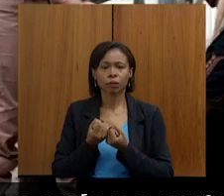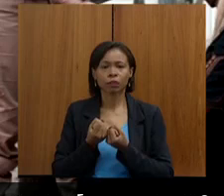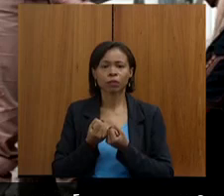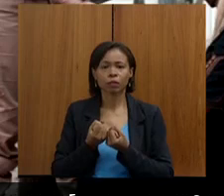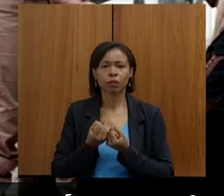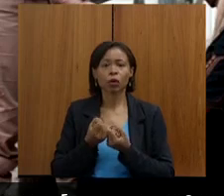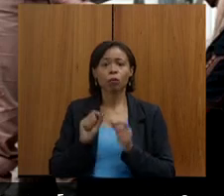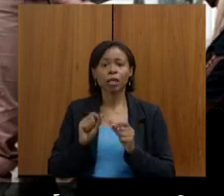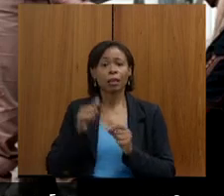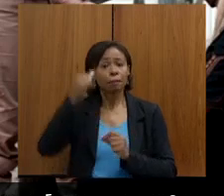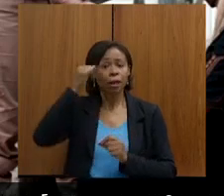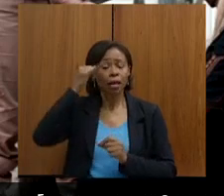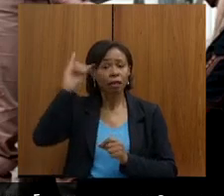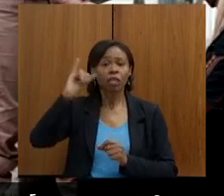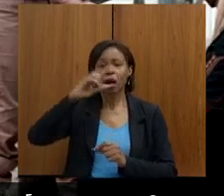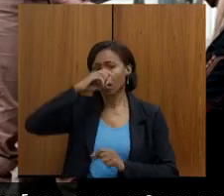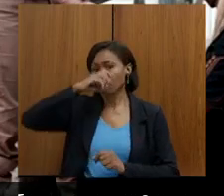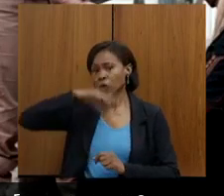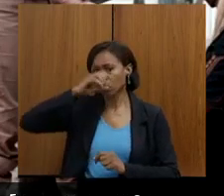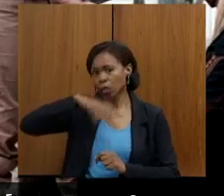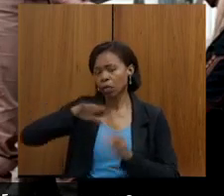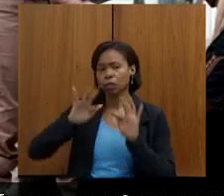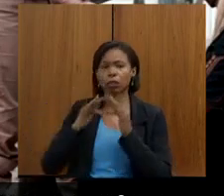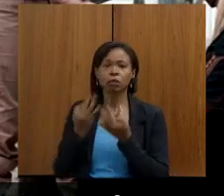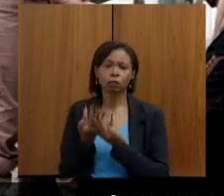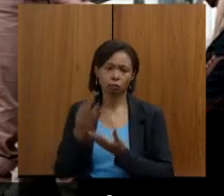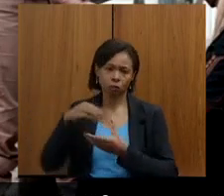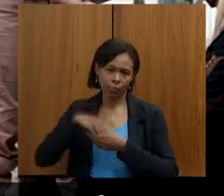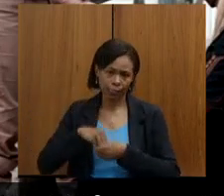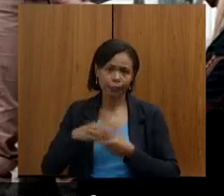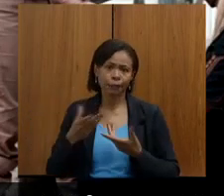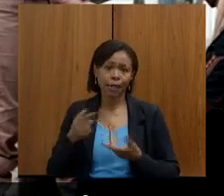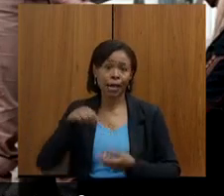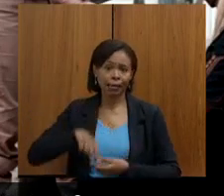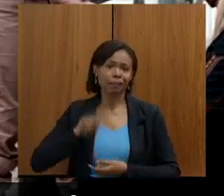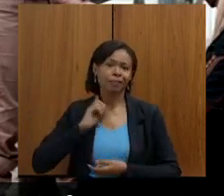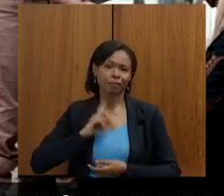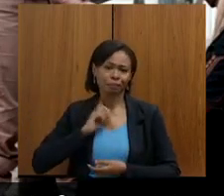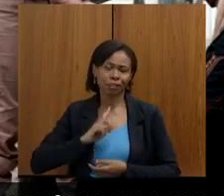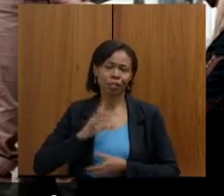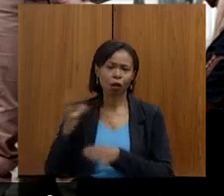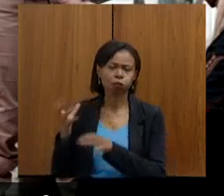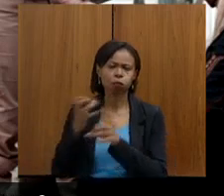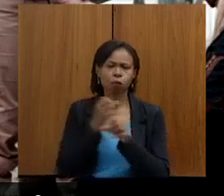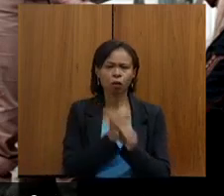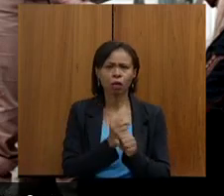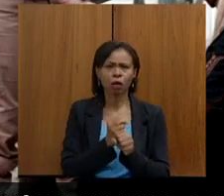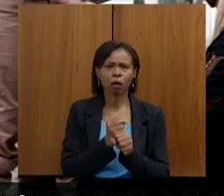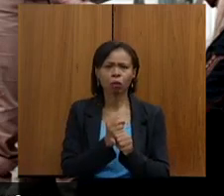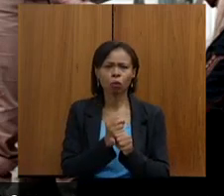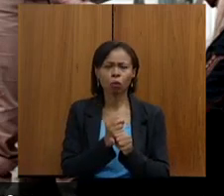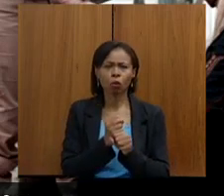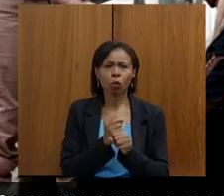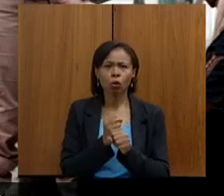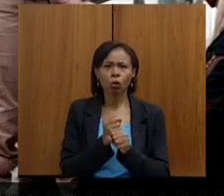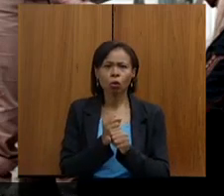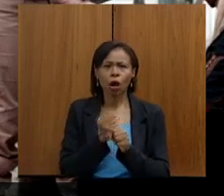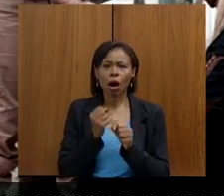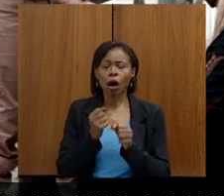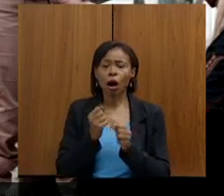a prevenção à violência doméstica E as minas gerais Então esse resultado esses números ali ó nós tivemos um